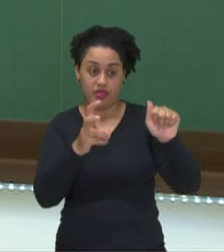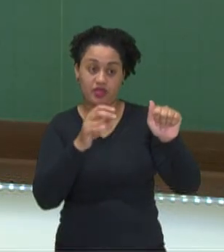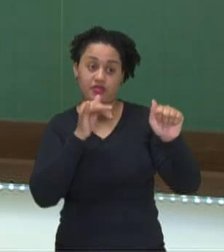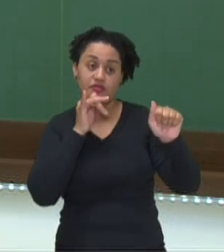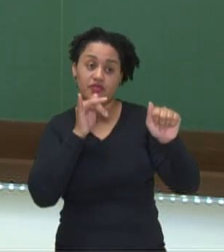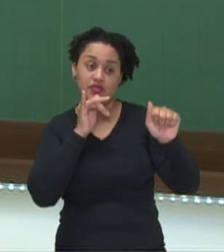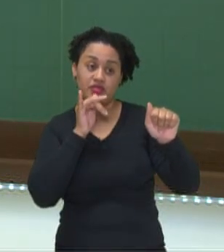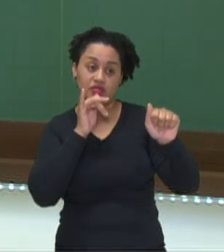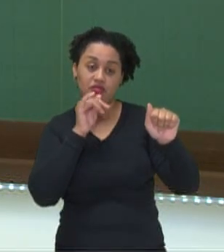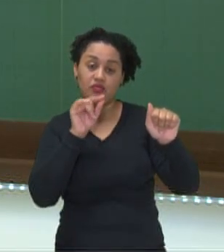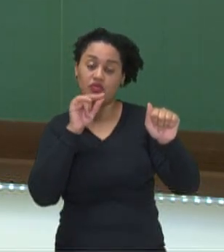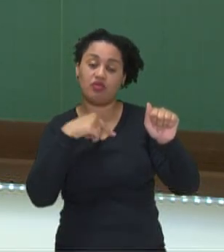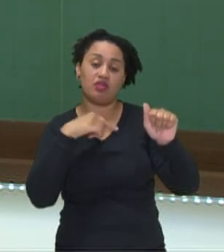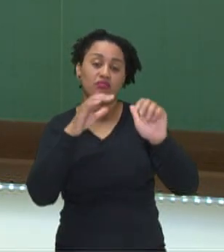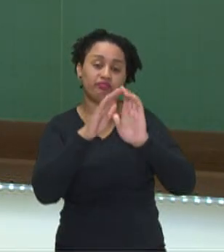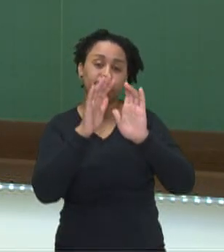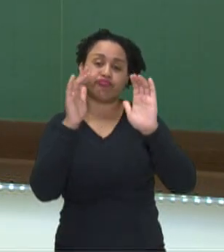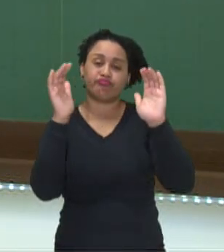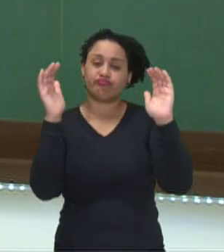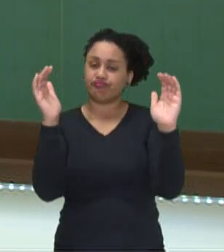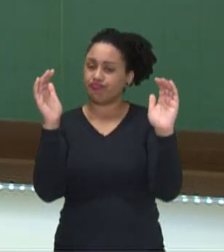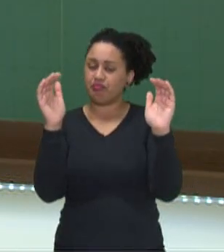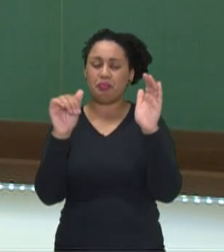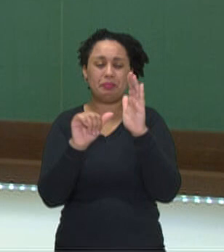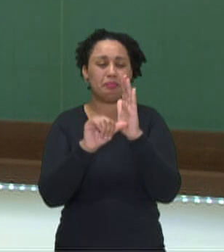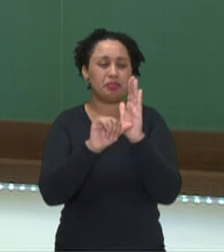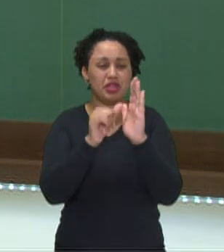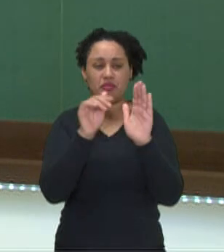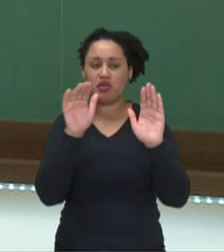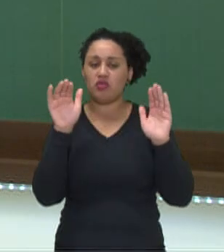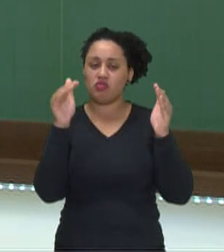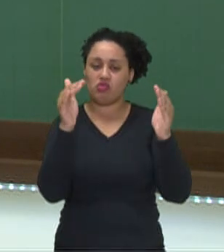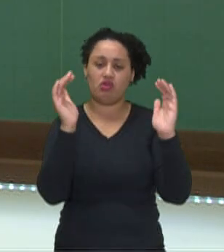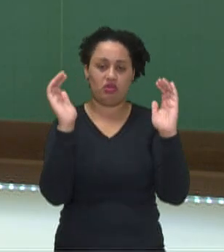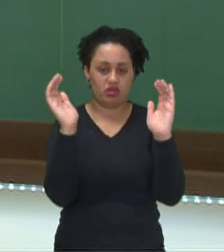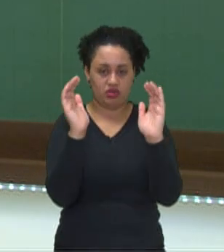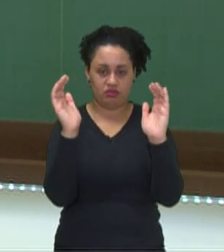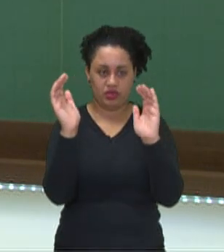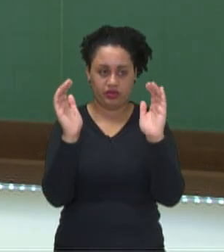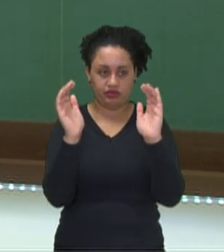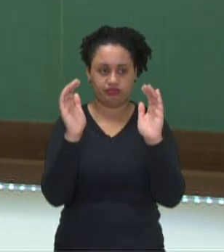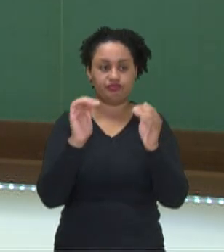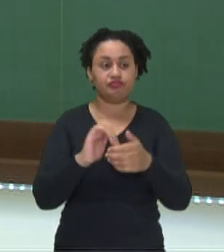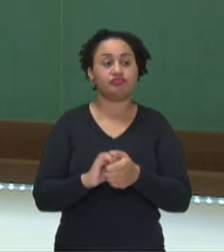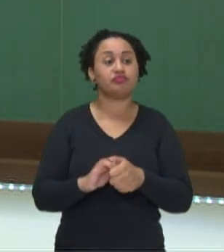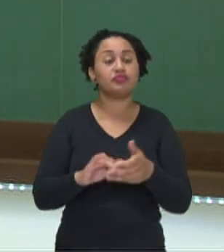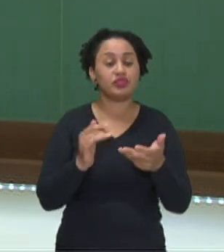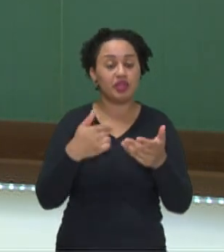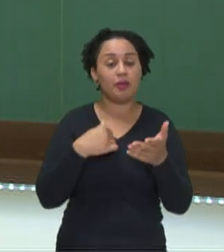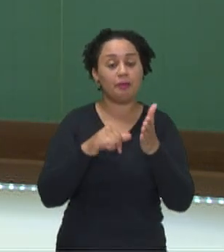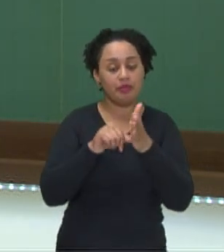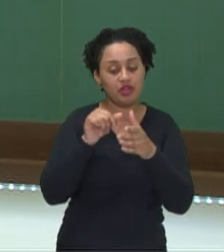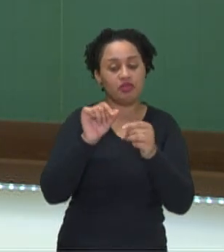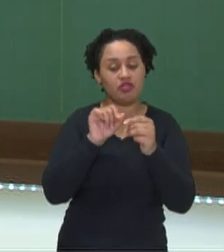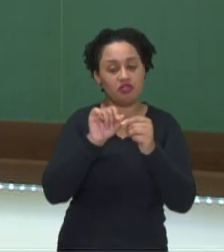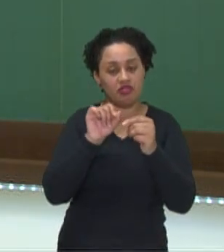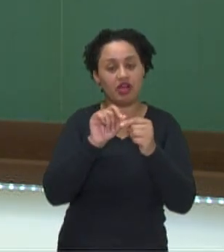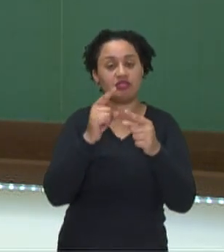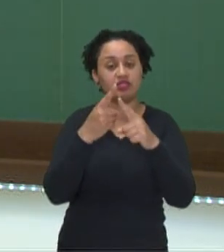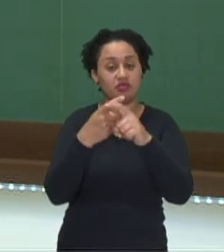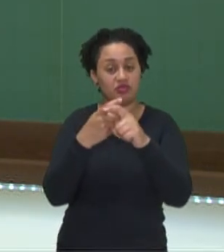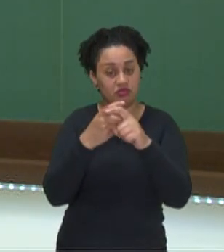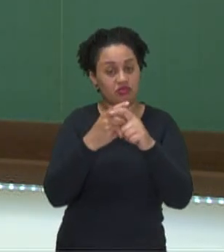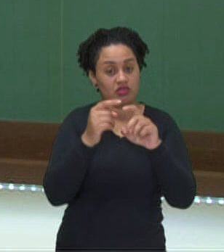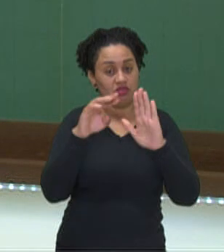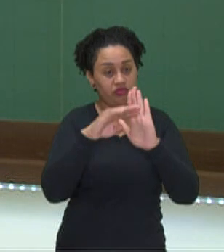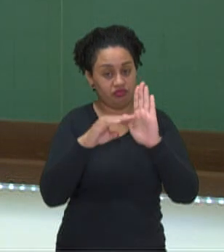exemplo, né? Nós temos que resolver primeiro o que está dentro do parênteses. Então, eu aplico a propriedade da